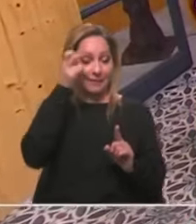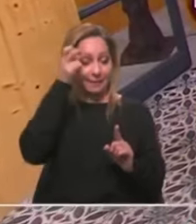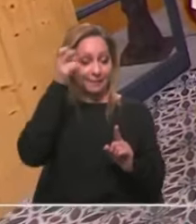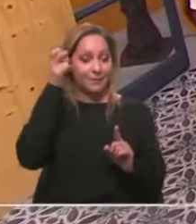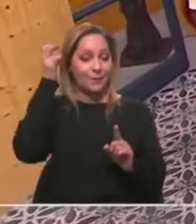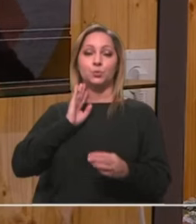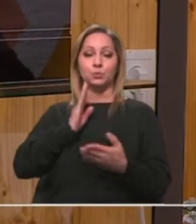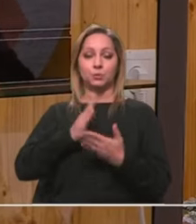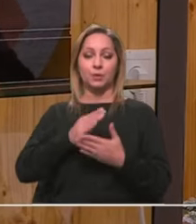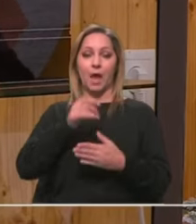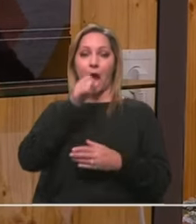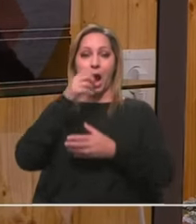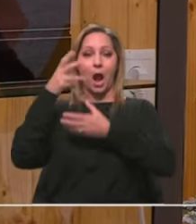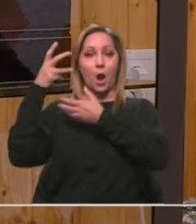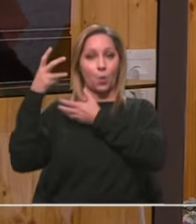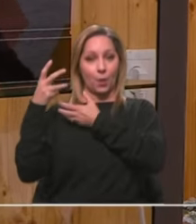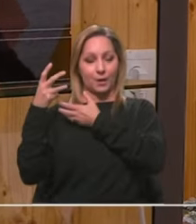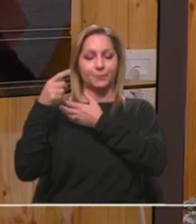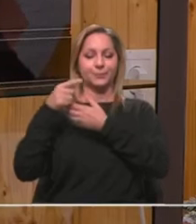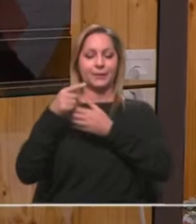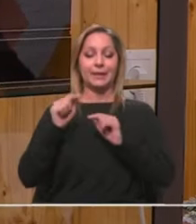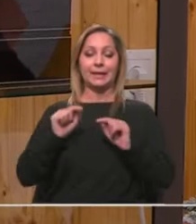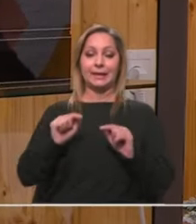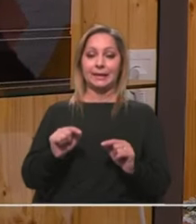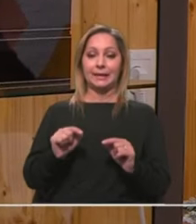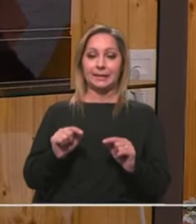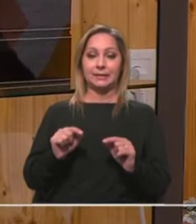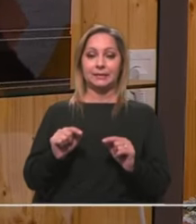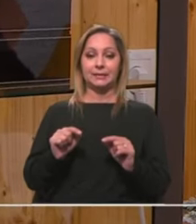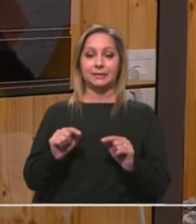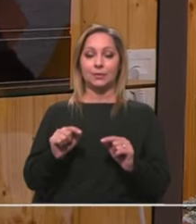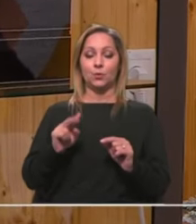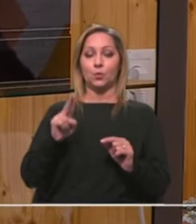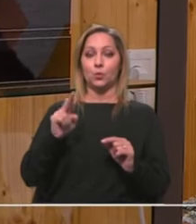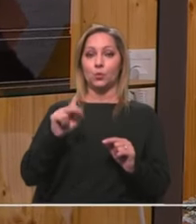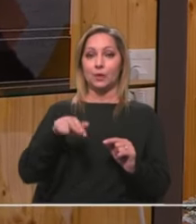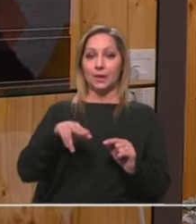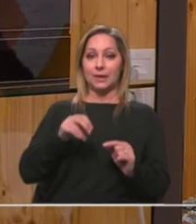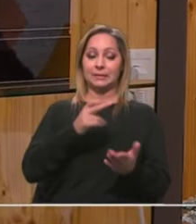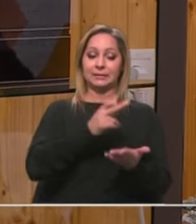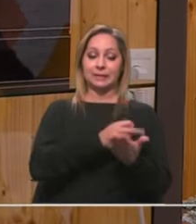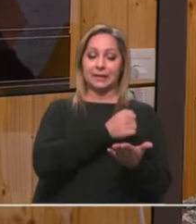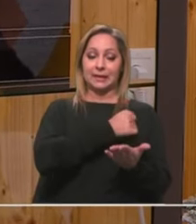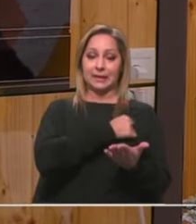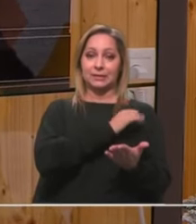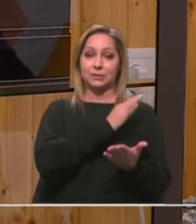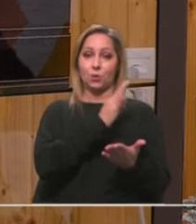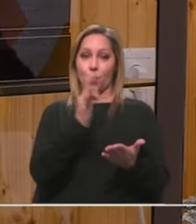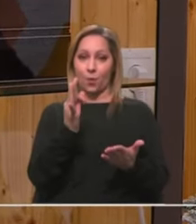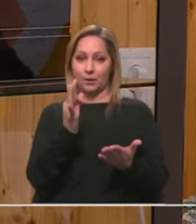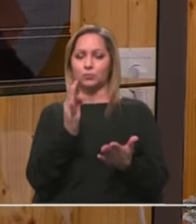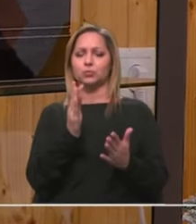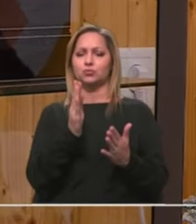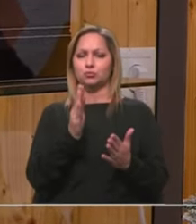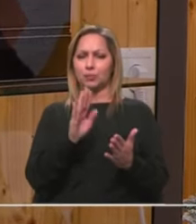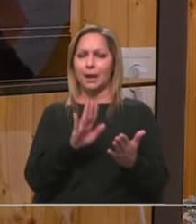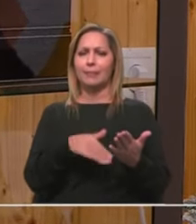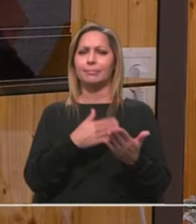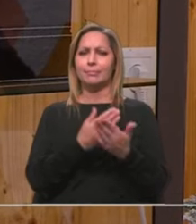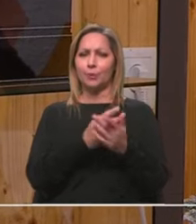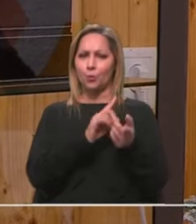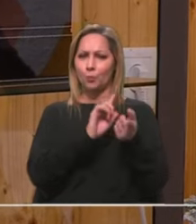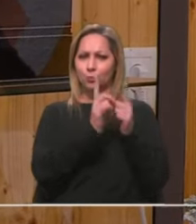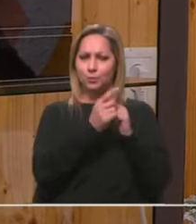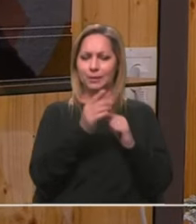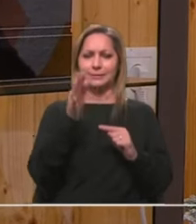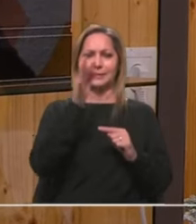vêm surpresas. Aquário tem vindo a passar aqui por Urano na casa 4, que já tem dado aqui muitas mudanças a nível familiar